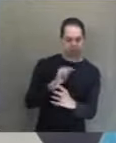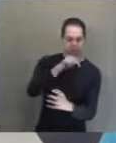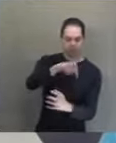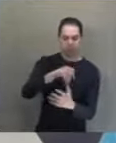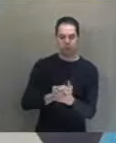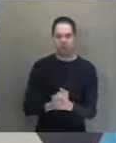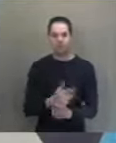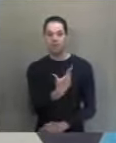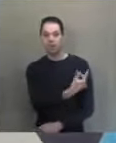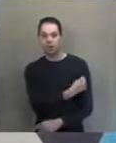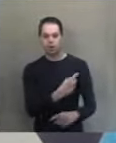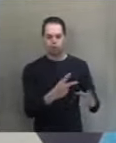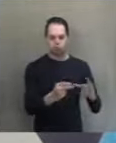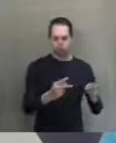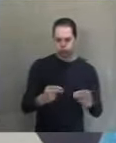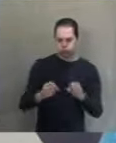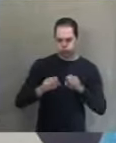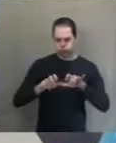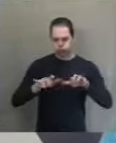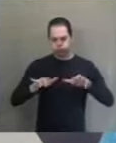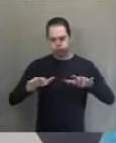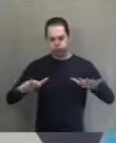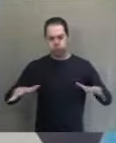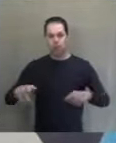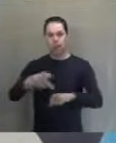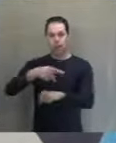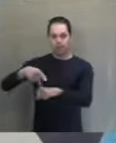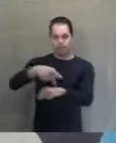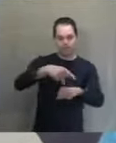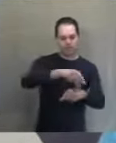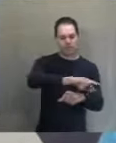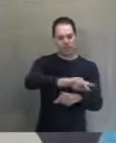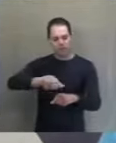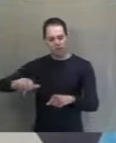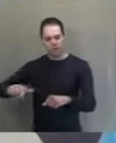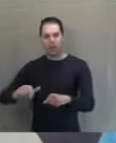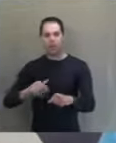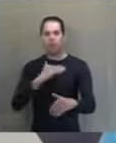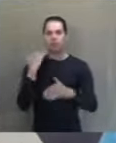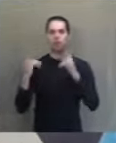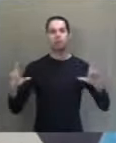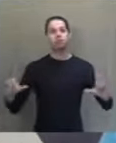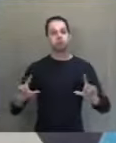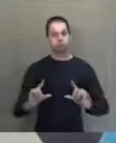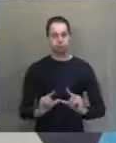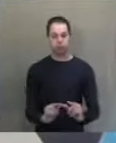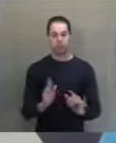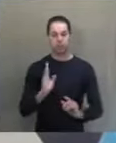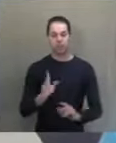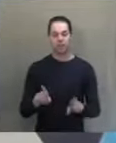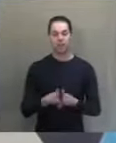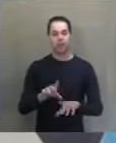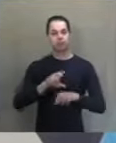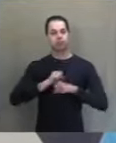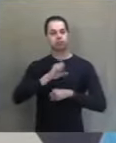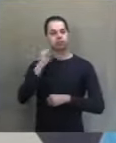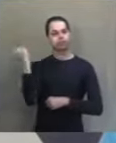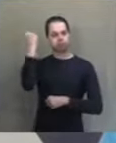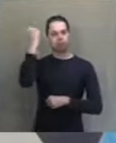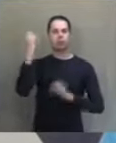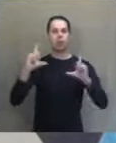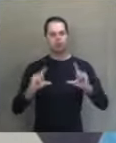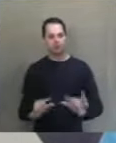da vacinação, vários países registram queda no número de óbitos e casos graves.